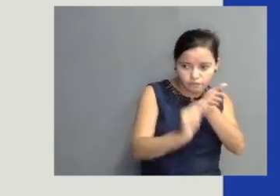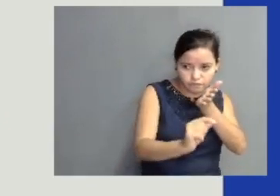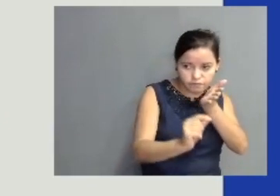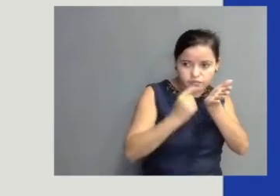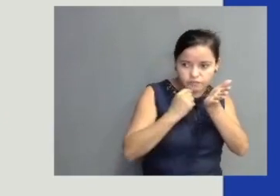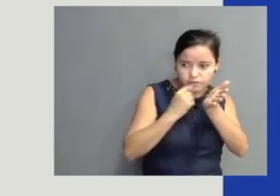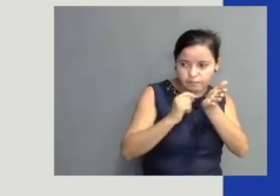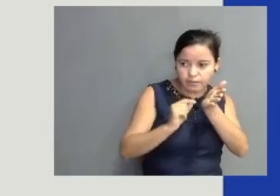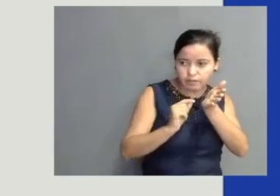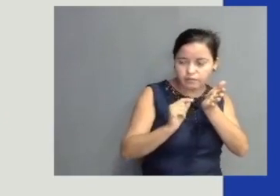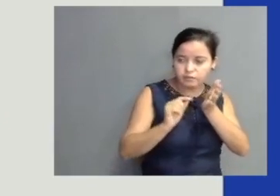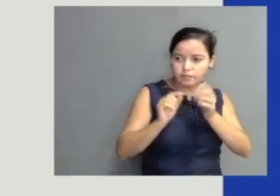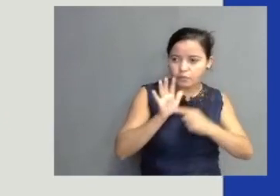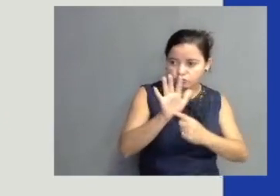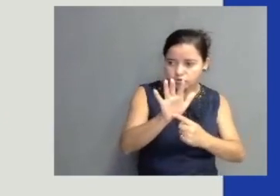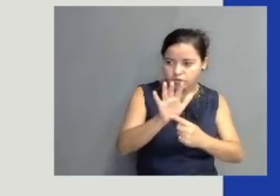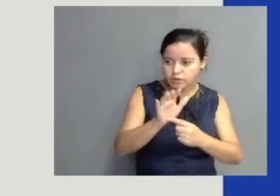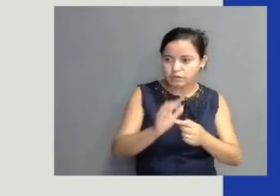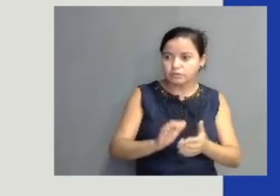Regressa.